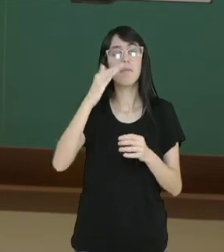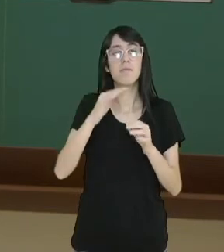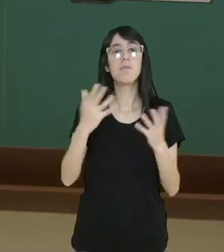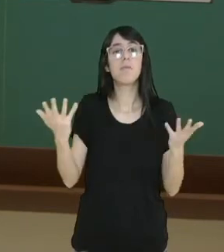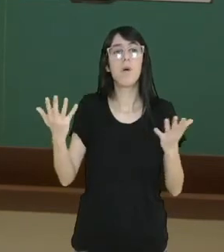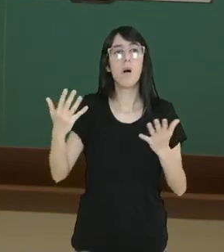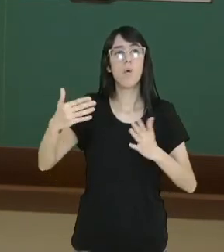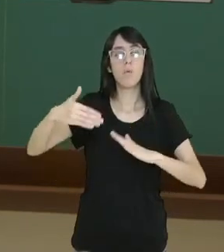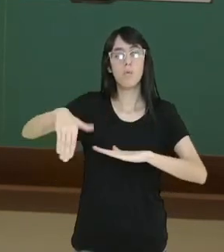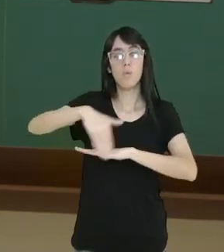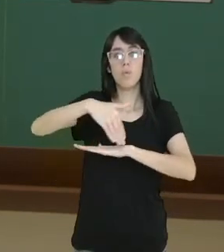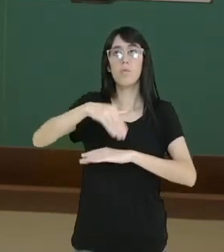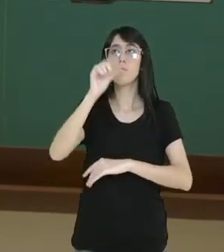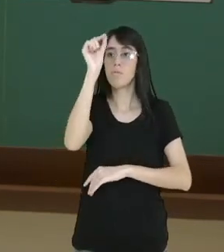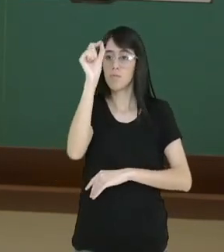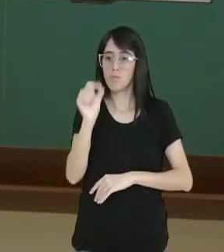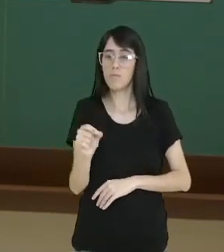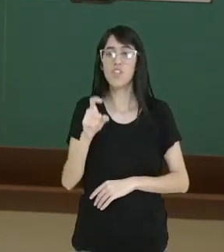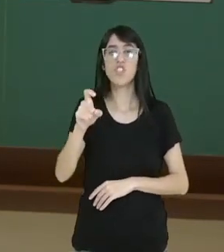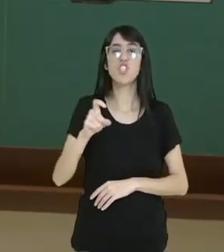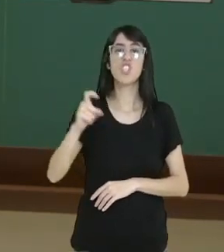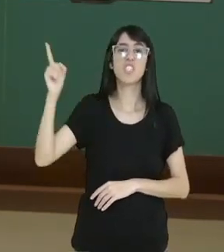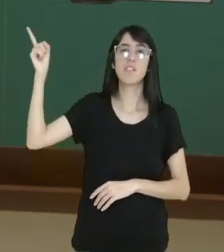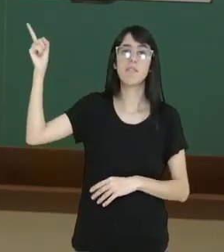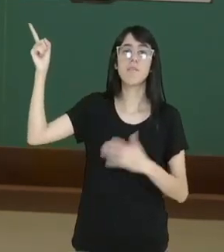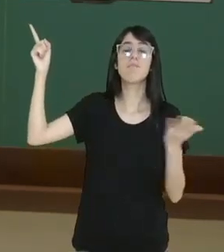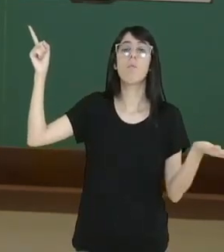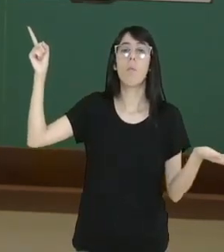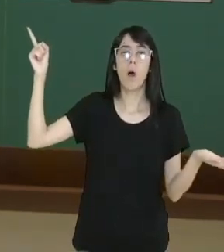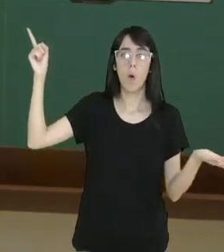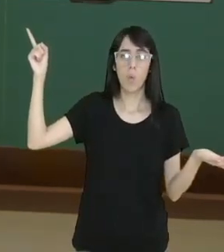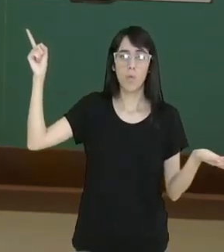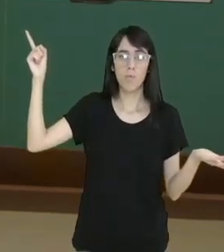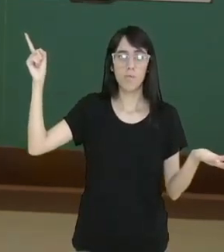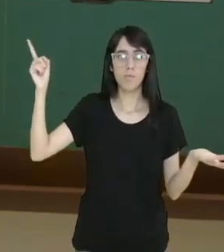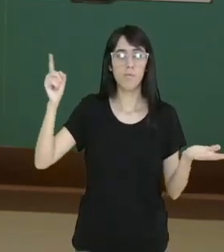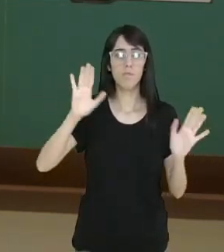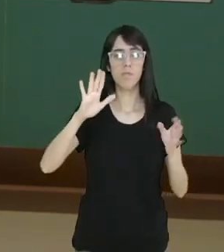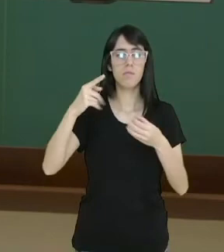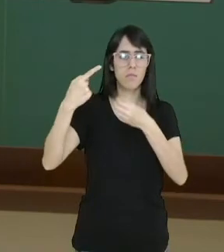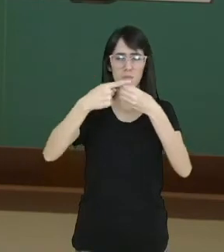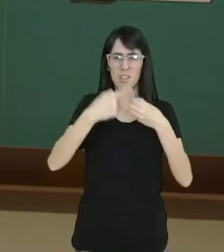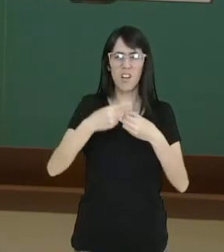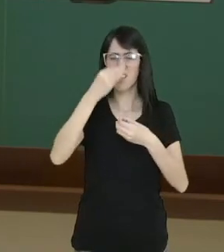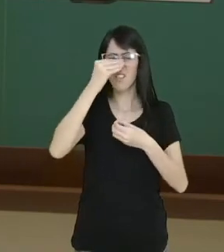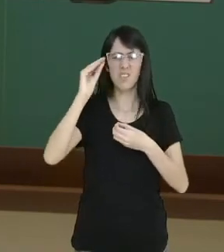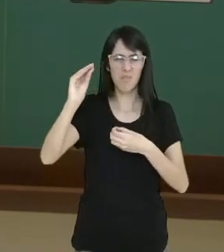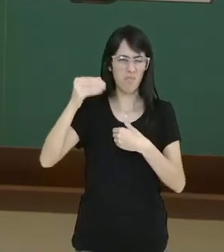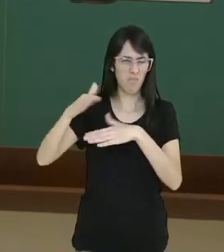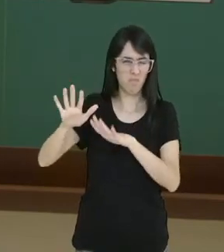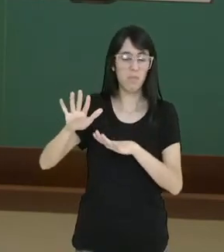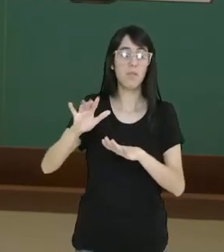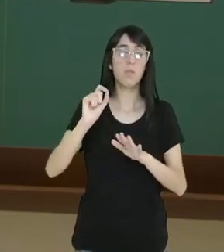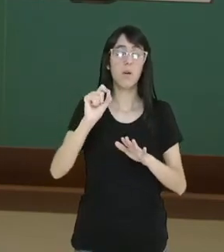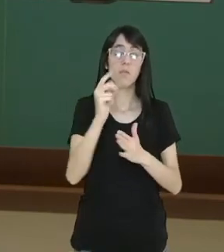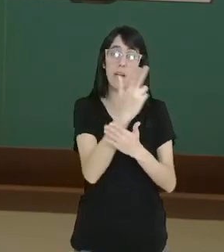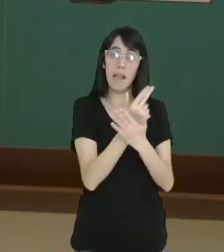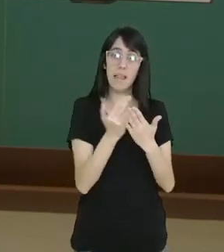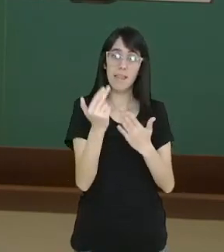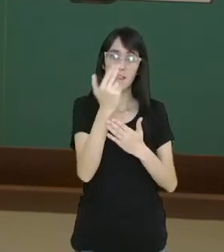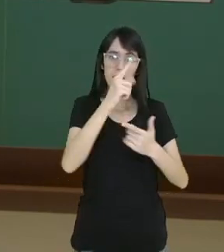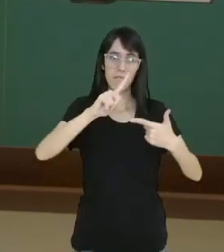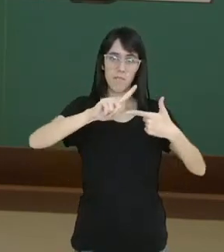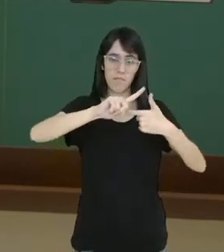X. Quanto que mede o X? Bom, você vem aqui, ó, esquece as cidades e faz o desenho do triângulo. Ok? Ele é a hipotenusa